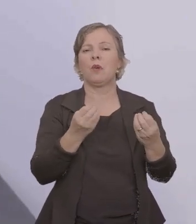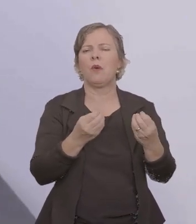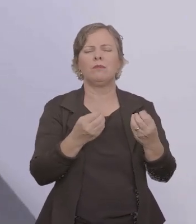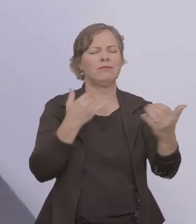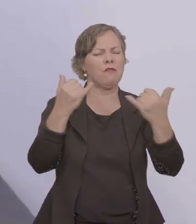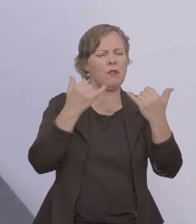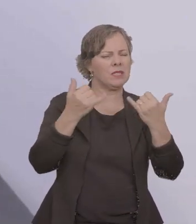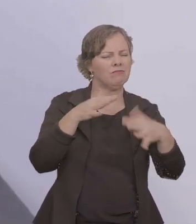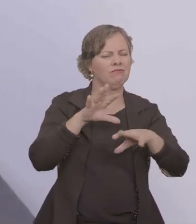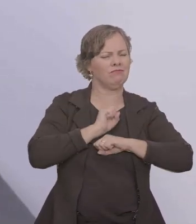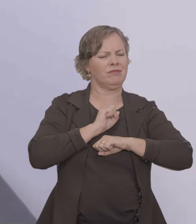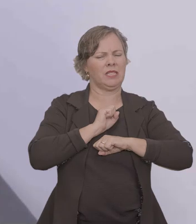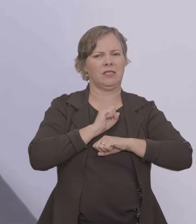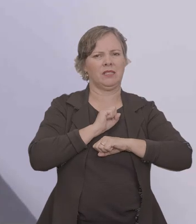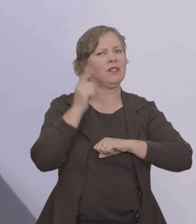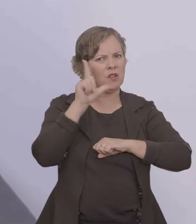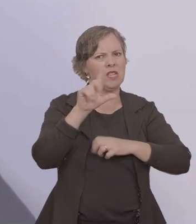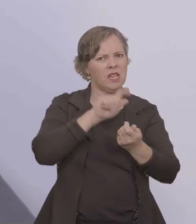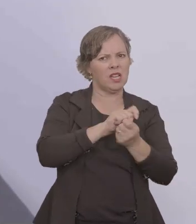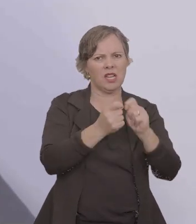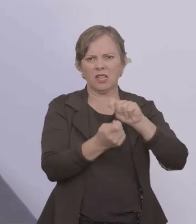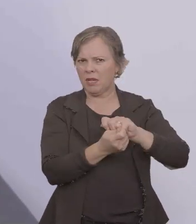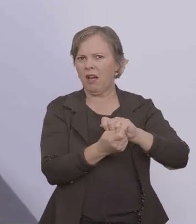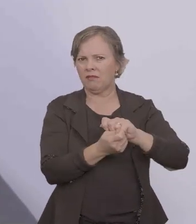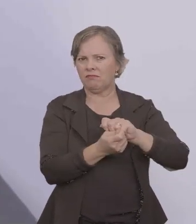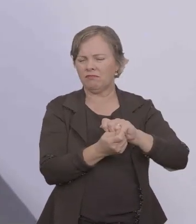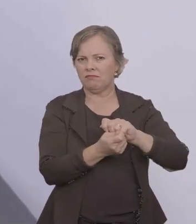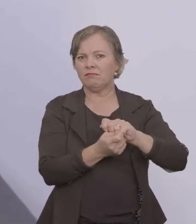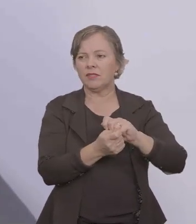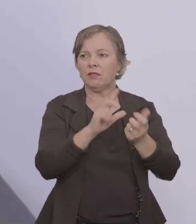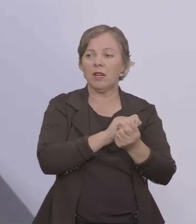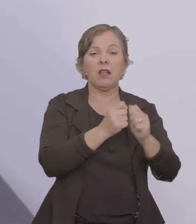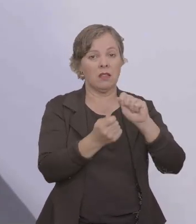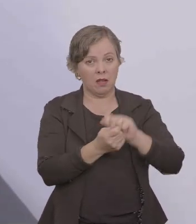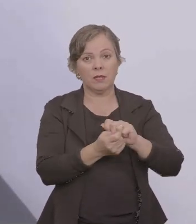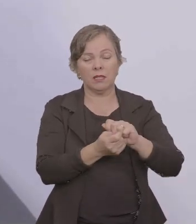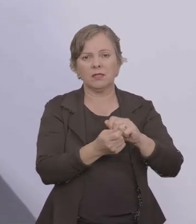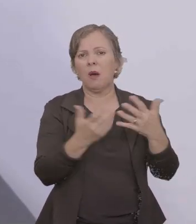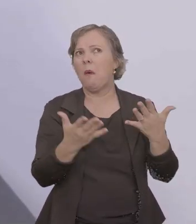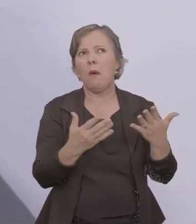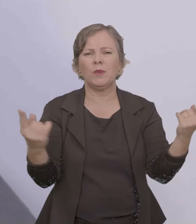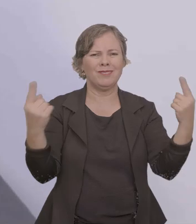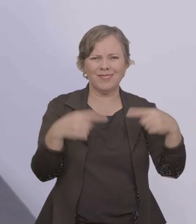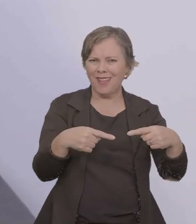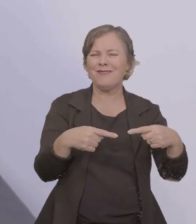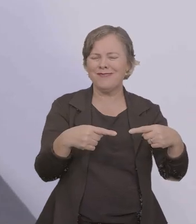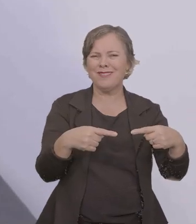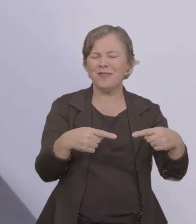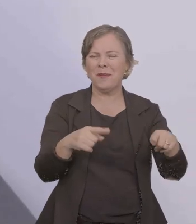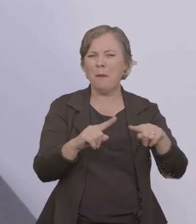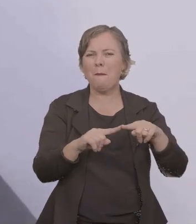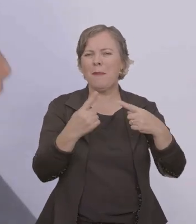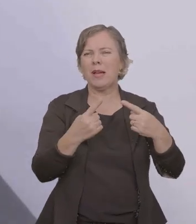receber essa informação? Ela vai conseguir se adaptar? Né? Então, a adaptação apesar de ser um desafio muito grande,